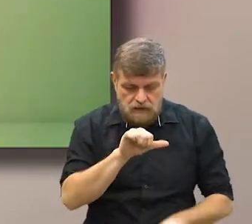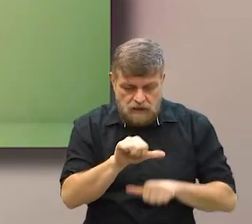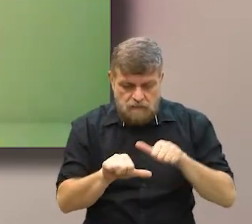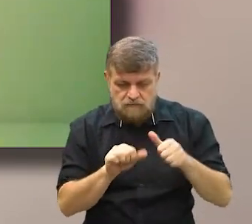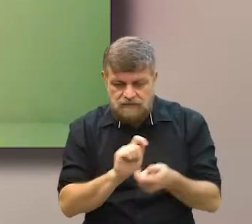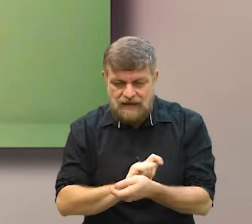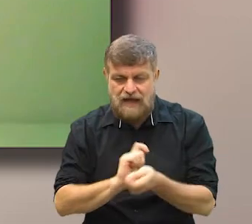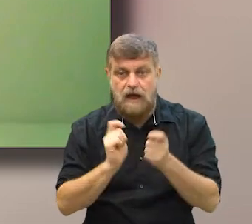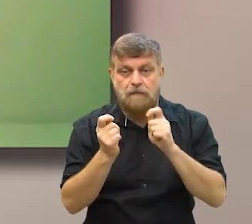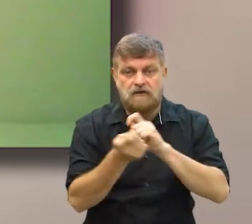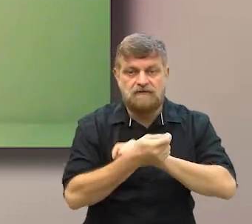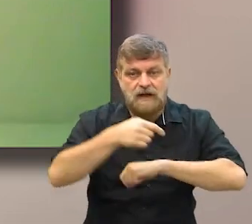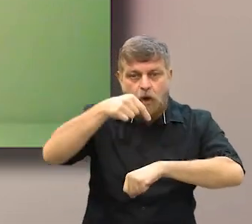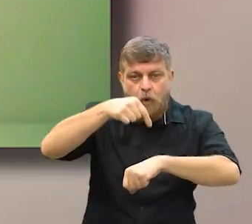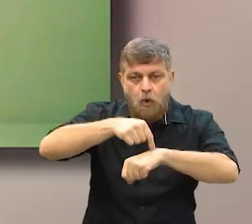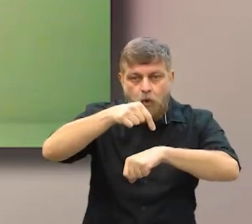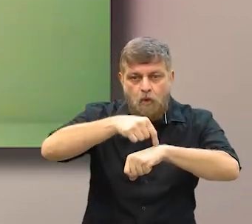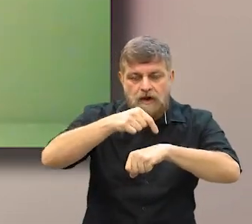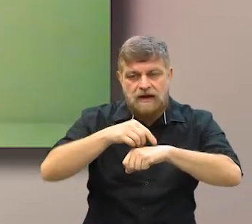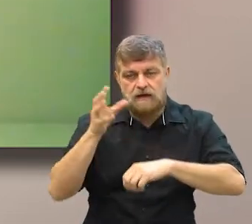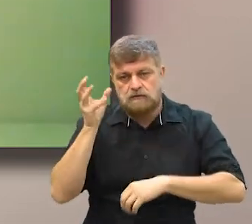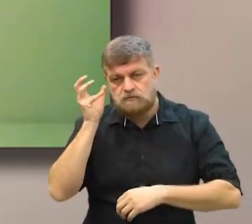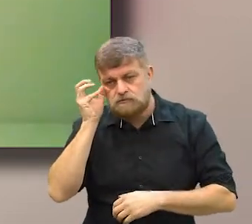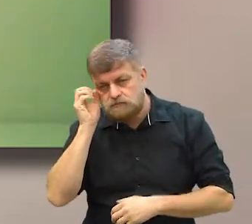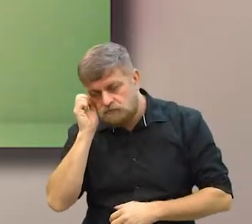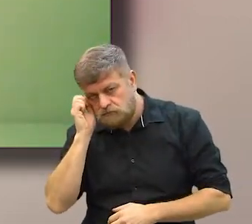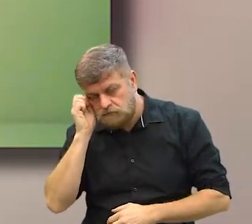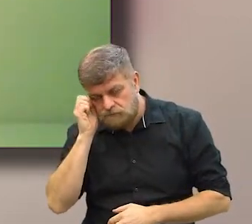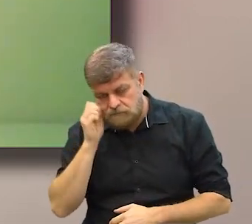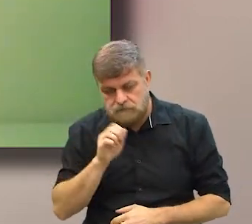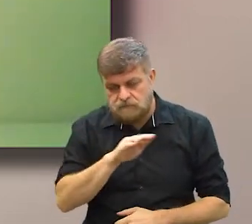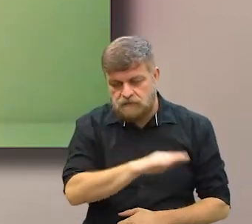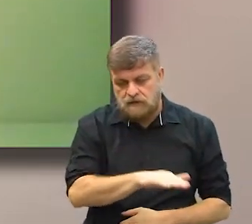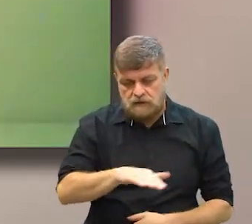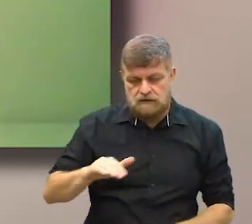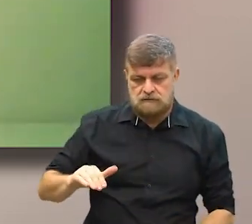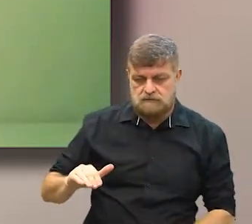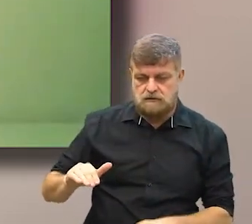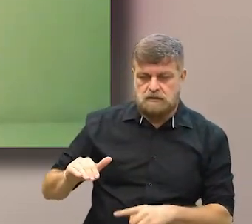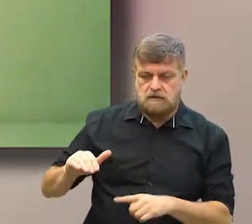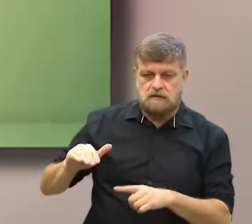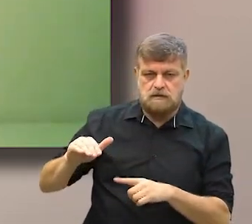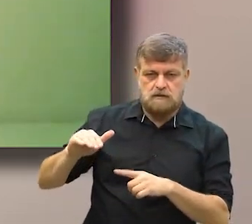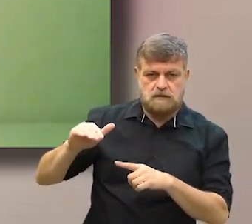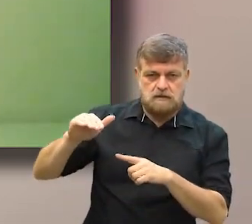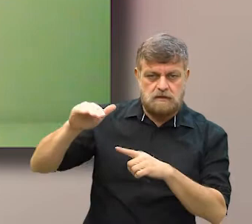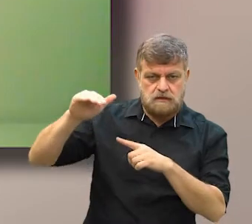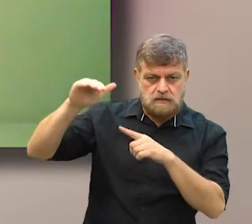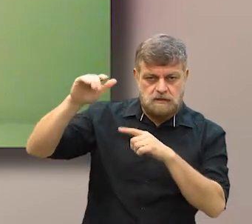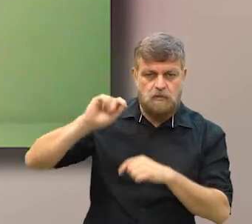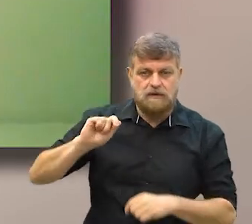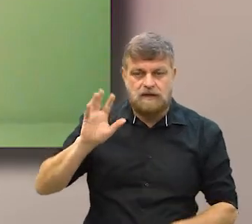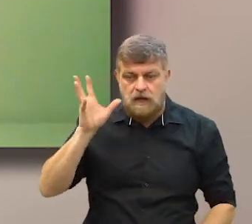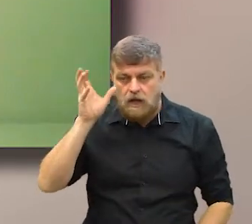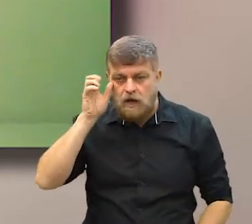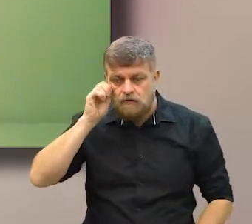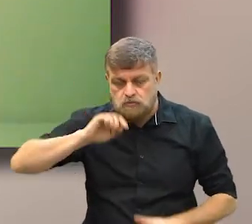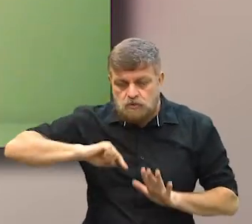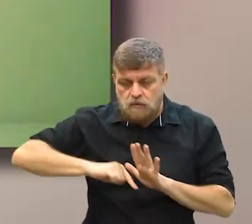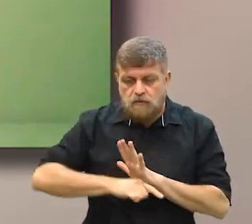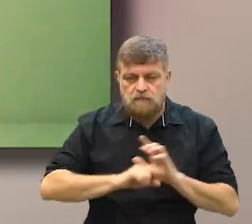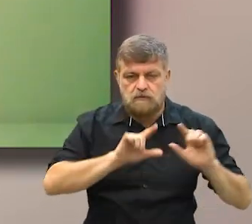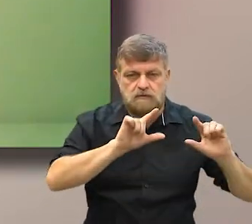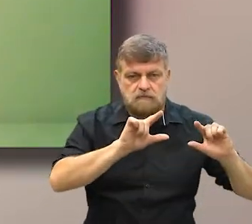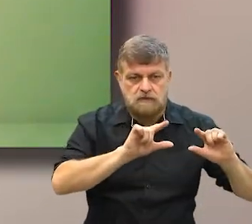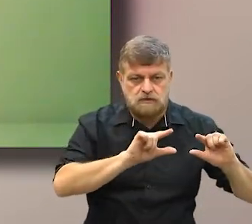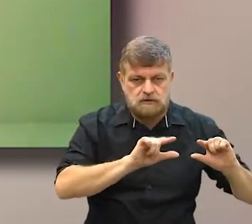produz essas modificações nos horários e na profundidade do sono. À medida que a criança envelhece, vai diminuindo o sono